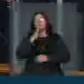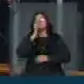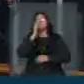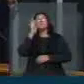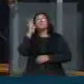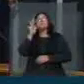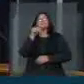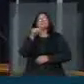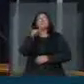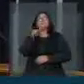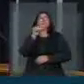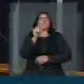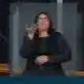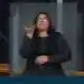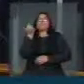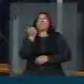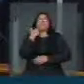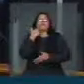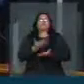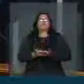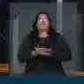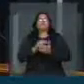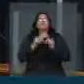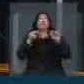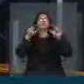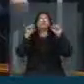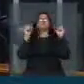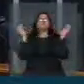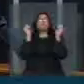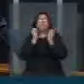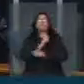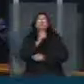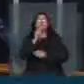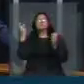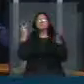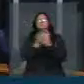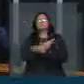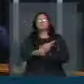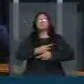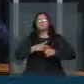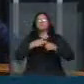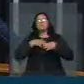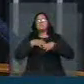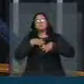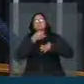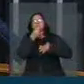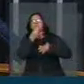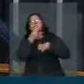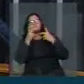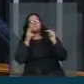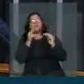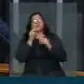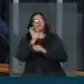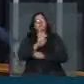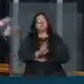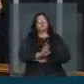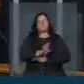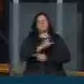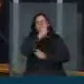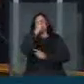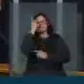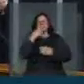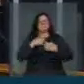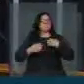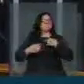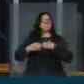pensava, acreditava que pudesse haver no Brasil tamanha insatisfação? Foi